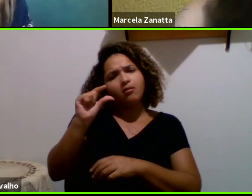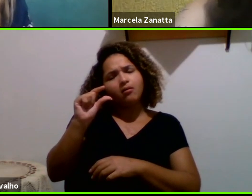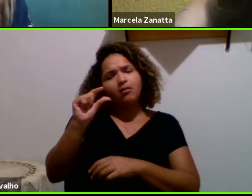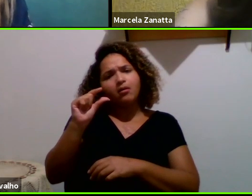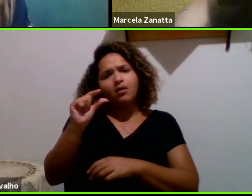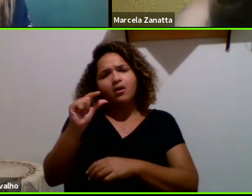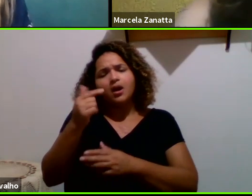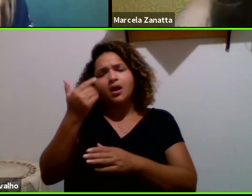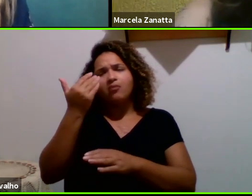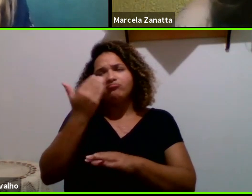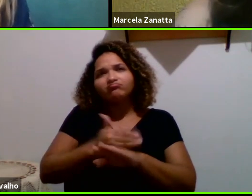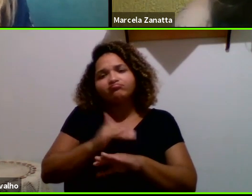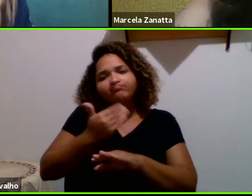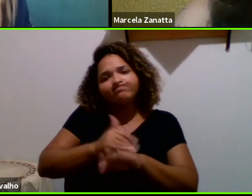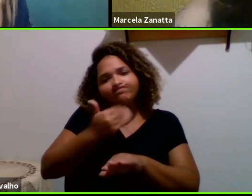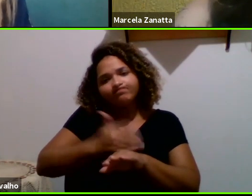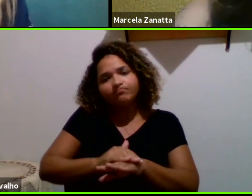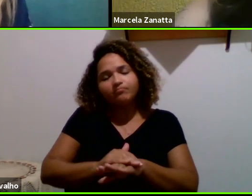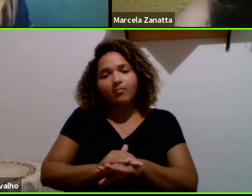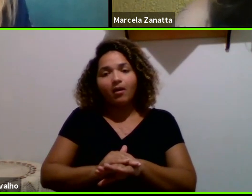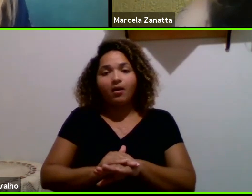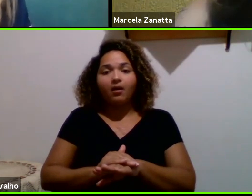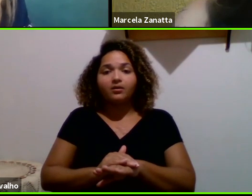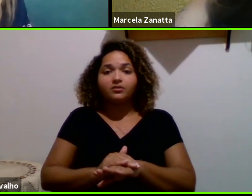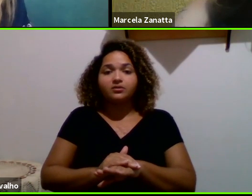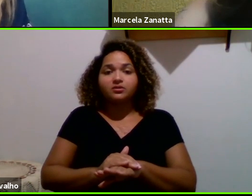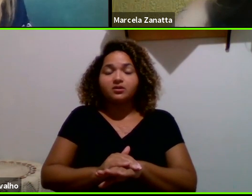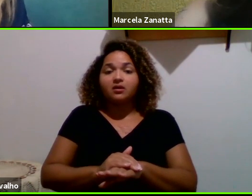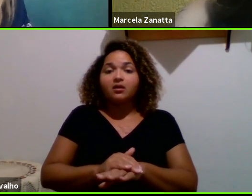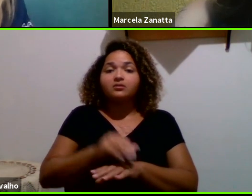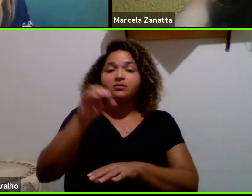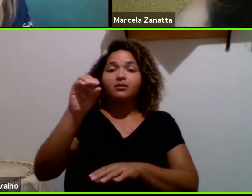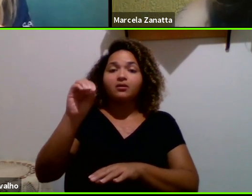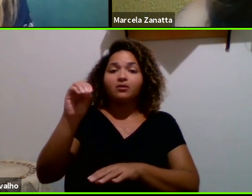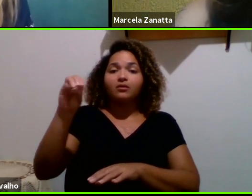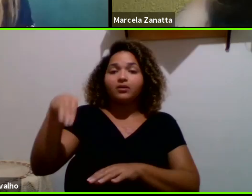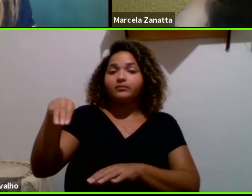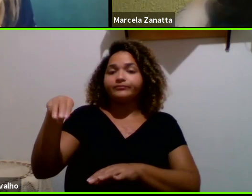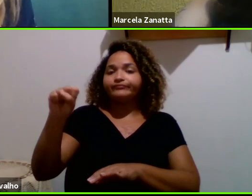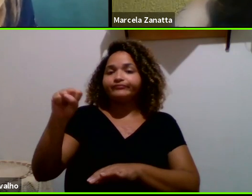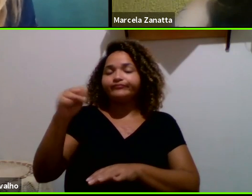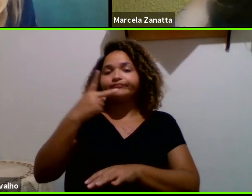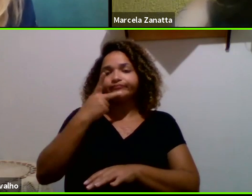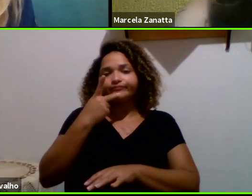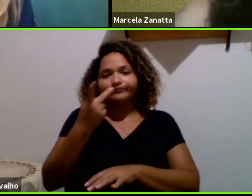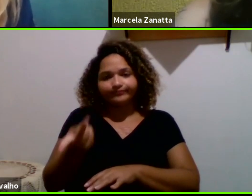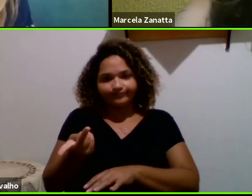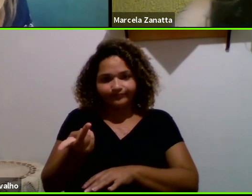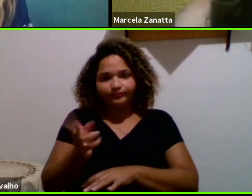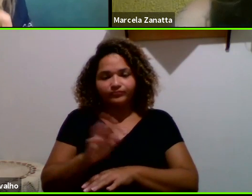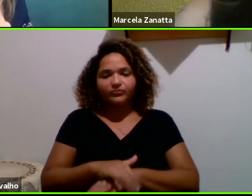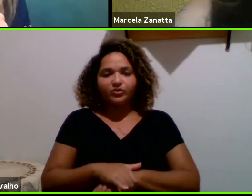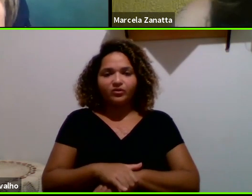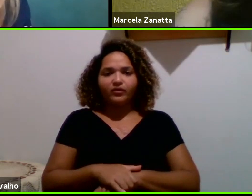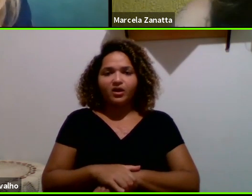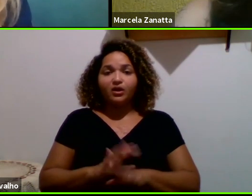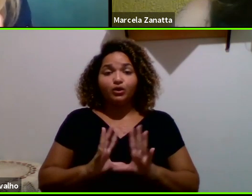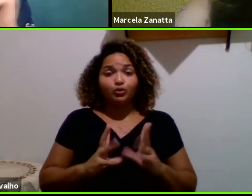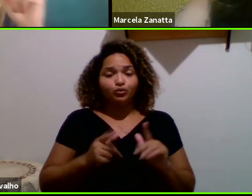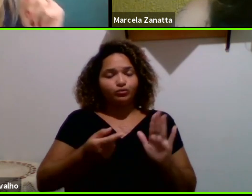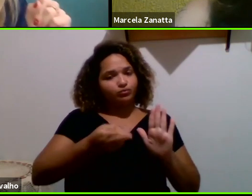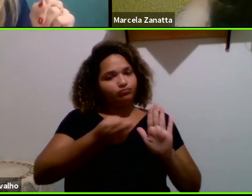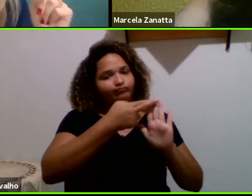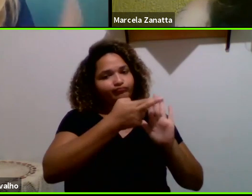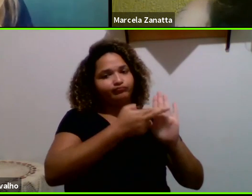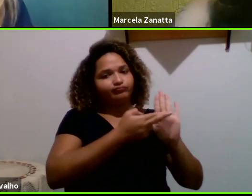condizentes com as recomendadas da Organização Mundial de Saúde, e todas essas práticas são